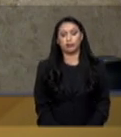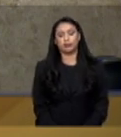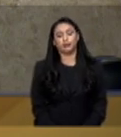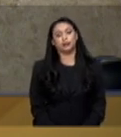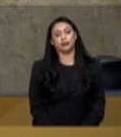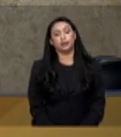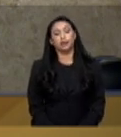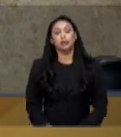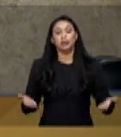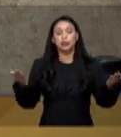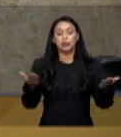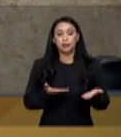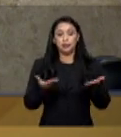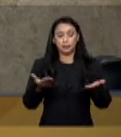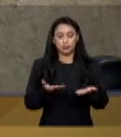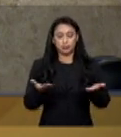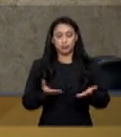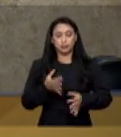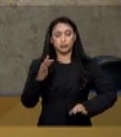Apregou agora para julgamento